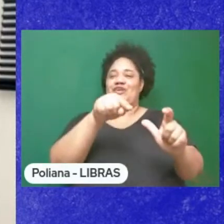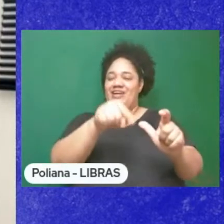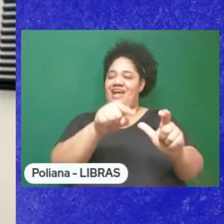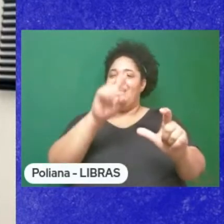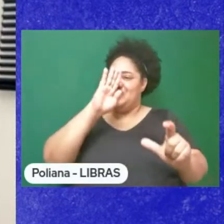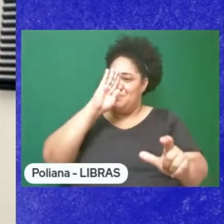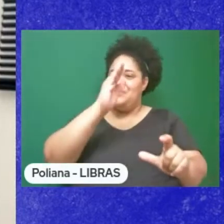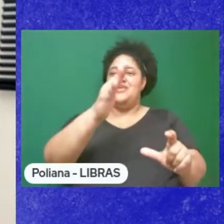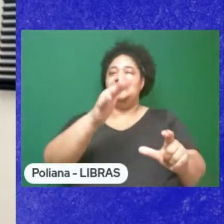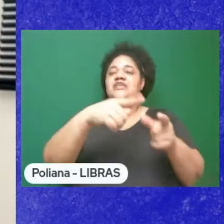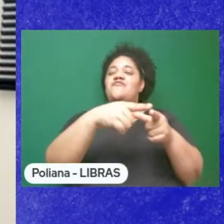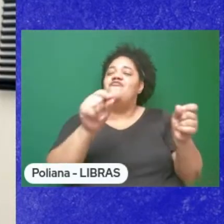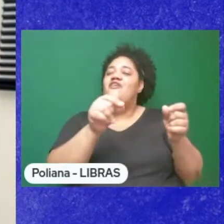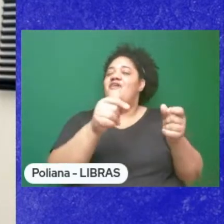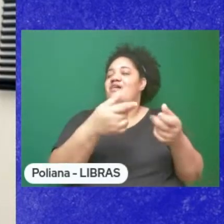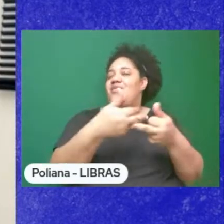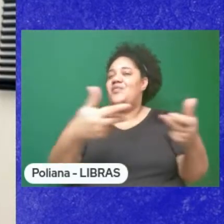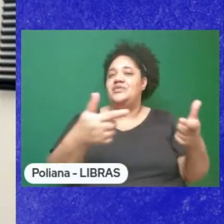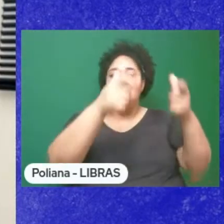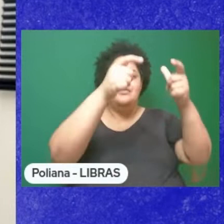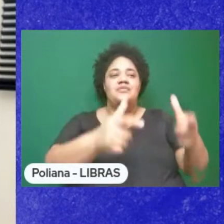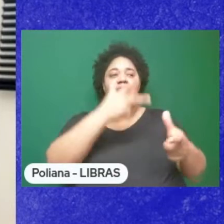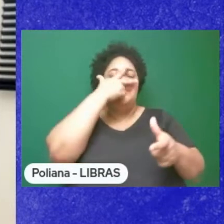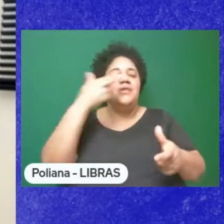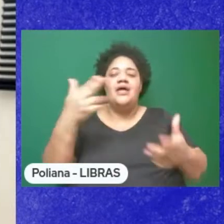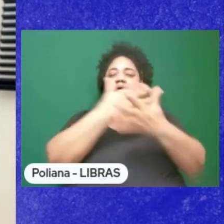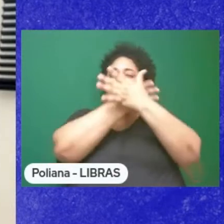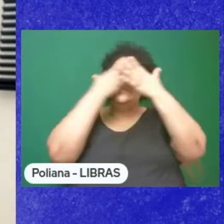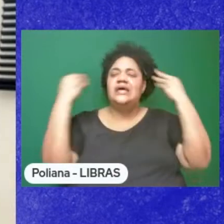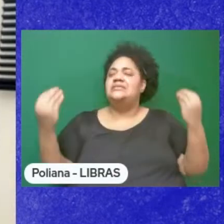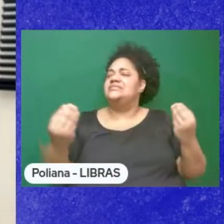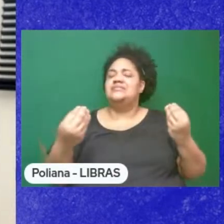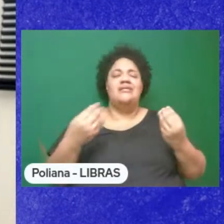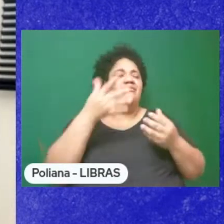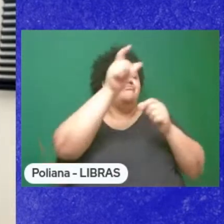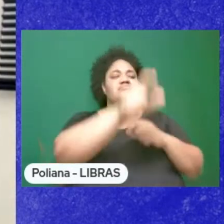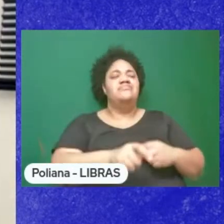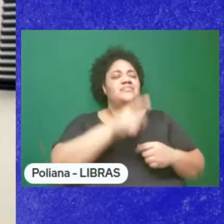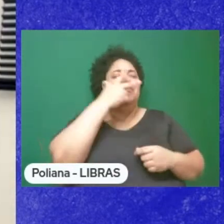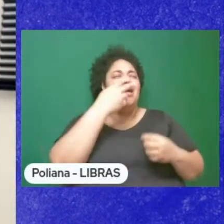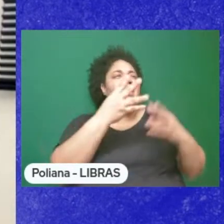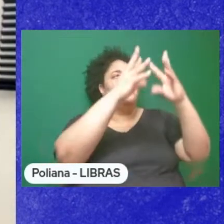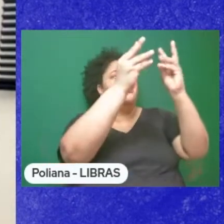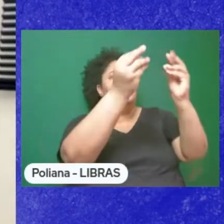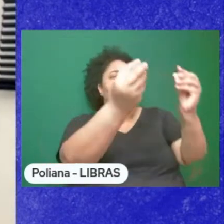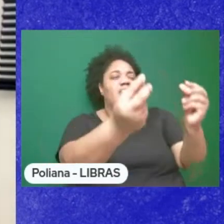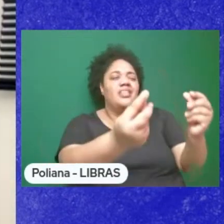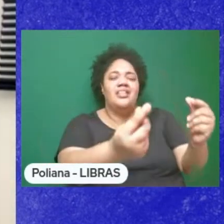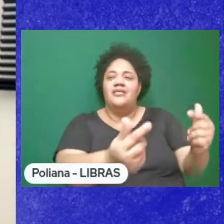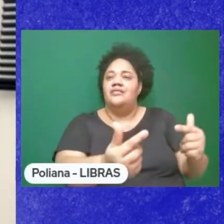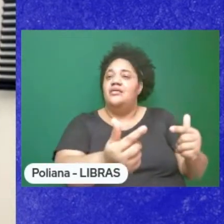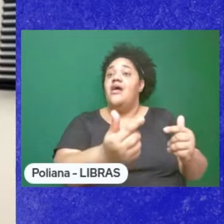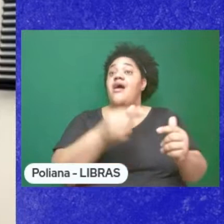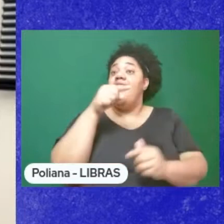porque assim, parecia um local que tinha sido esquecido pelo tempo. E eu não falo isso de uma forma pejorativa, ao mesmo tempo que parecia ter sido